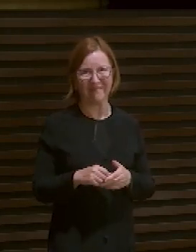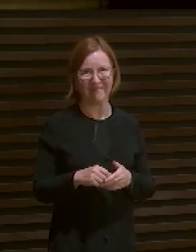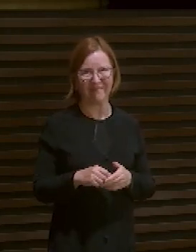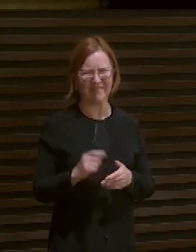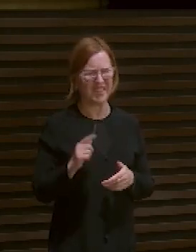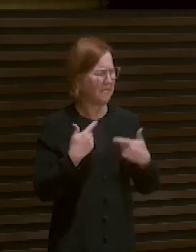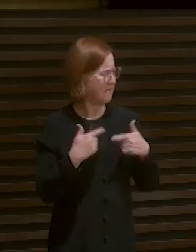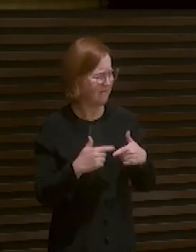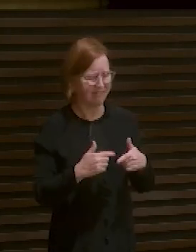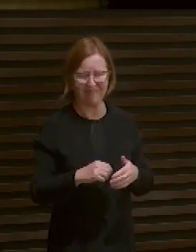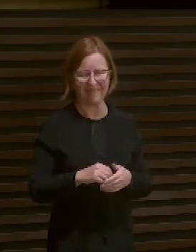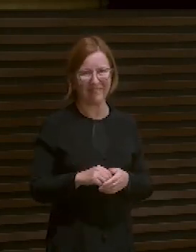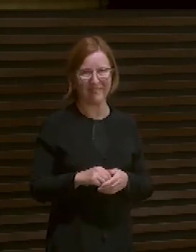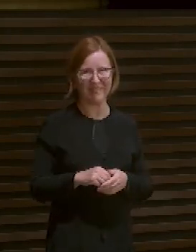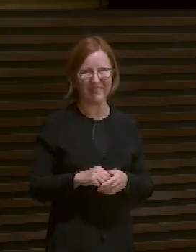não é chato,